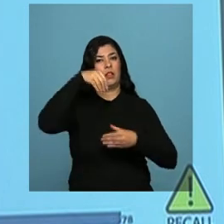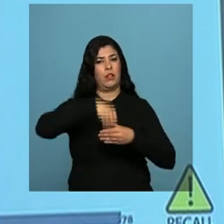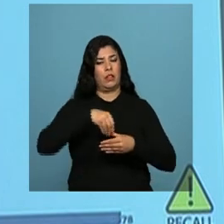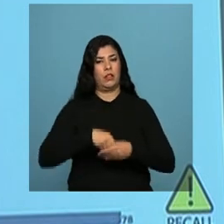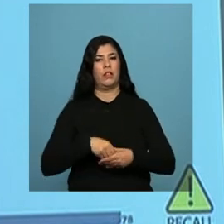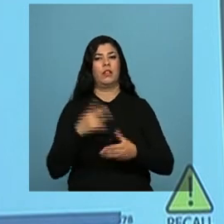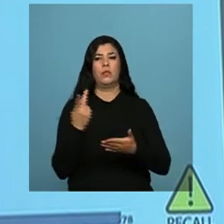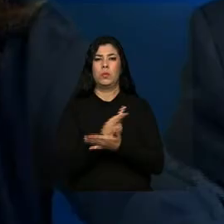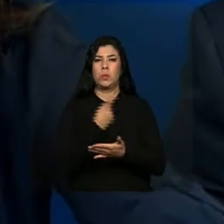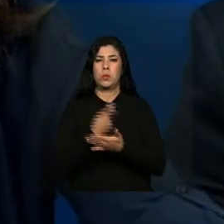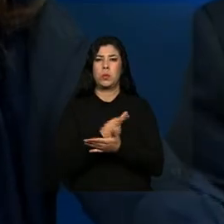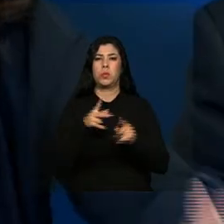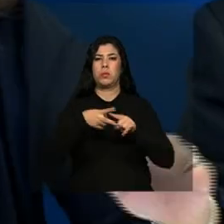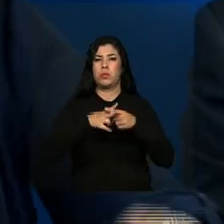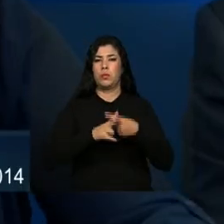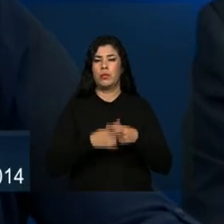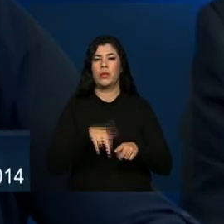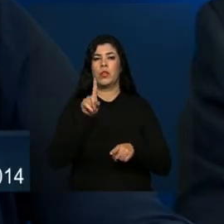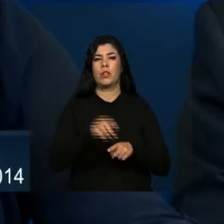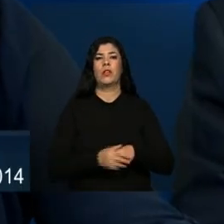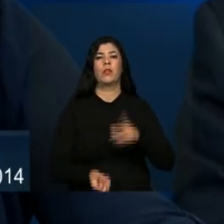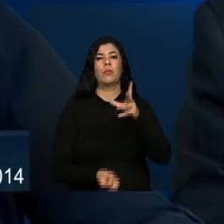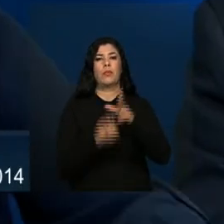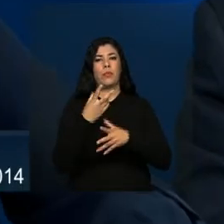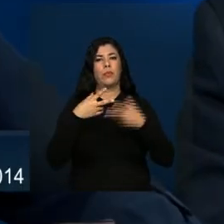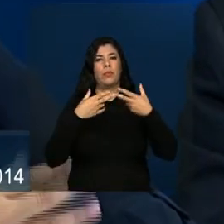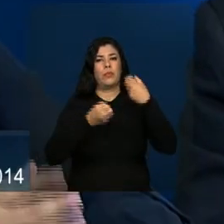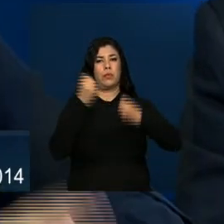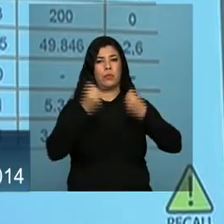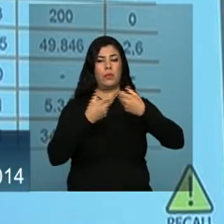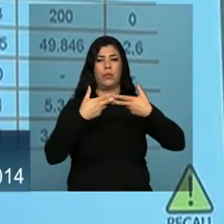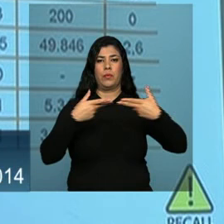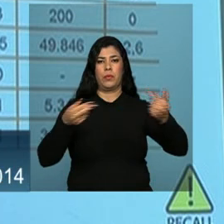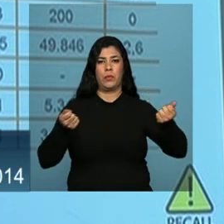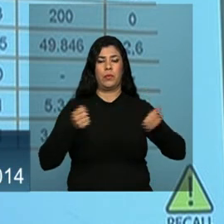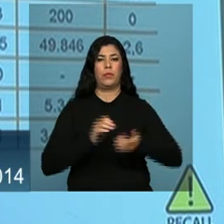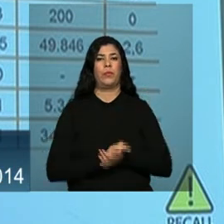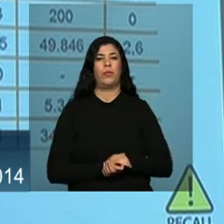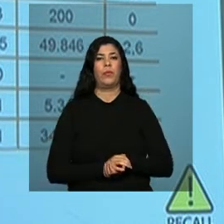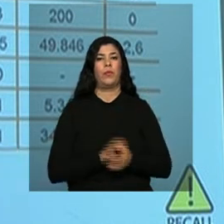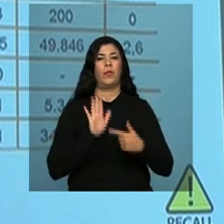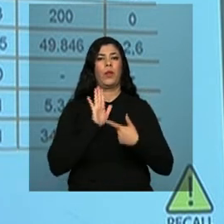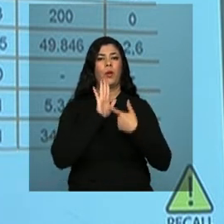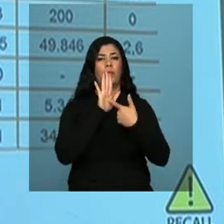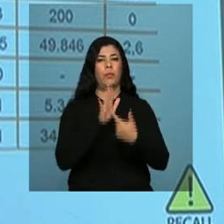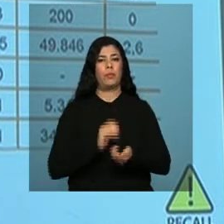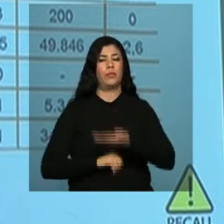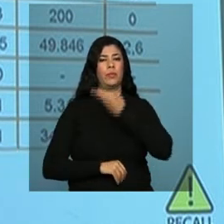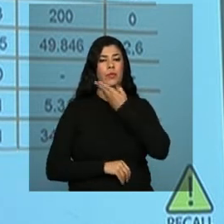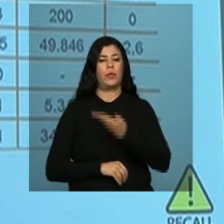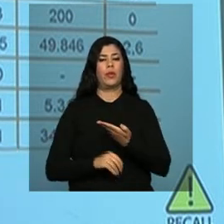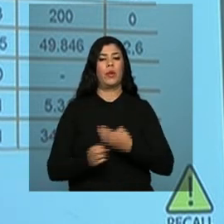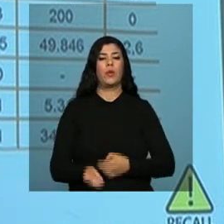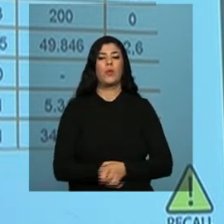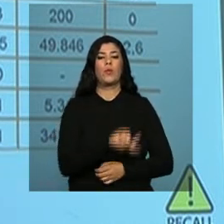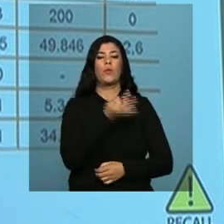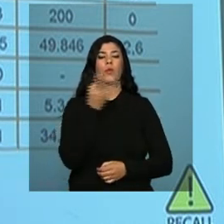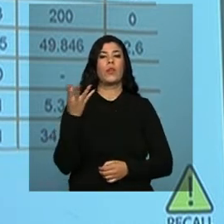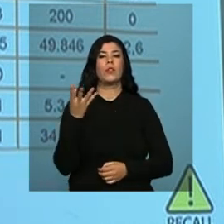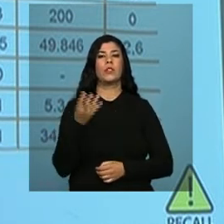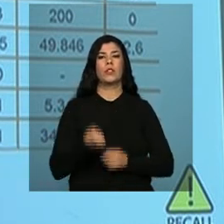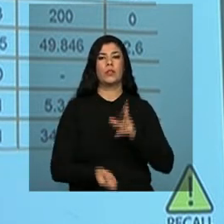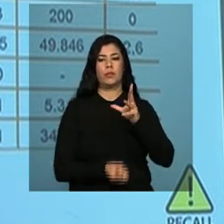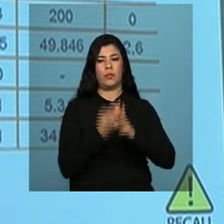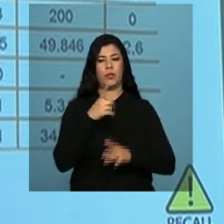automotores né e a e aqui fizemos um quadro para vocês sobre o volume de produtos né